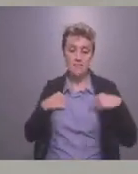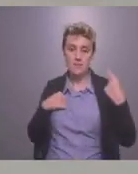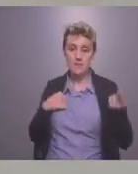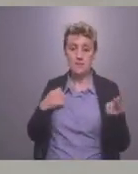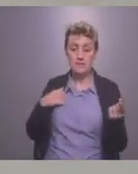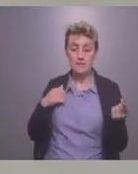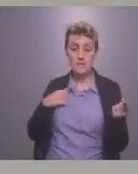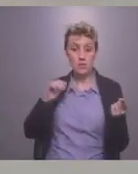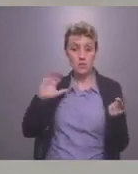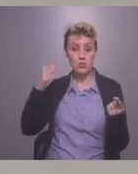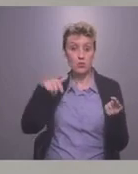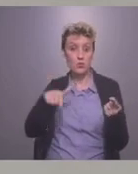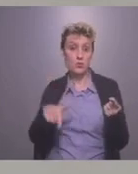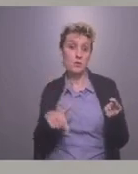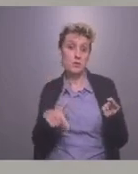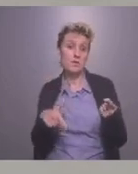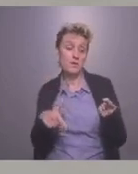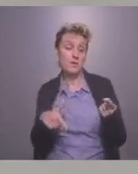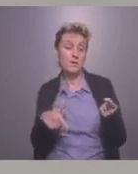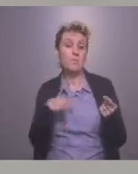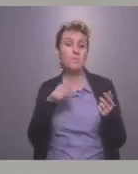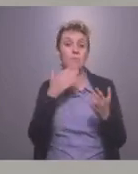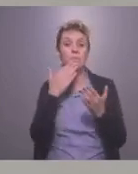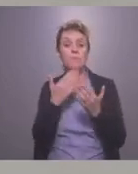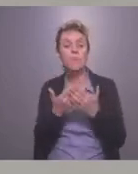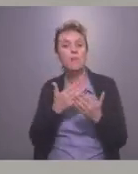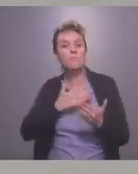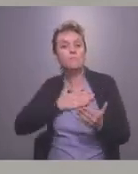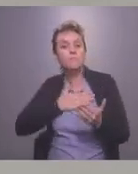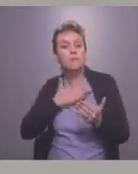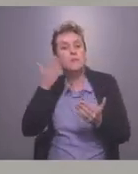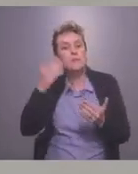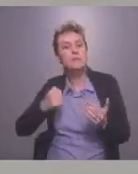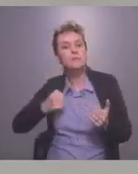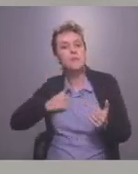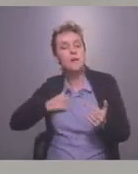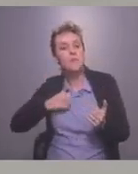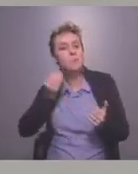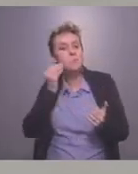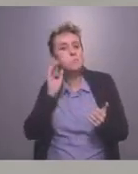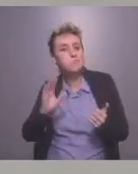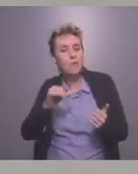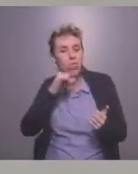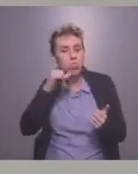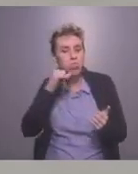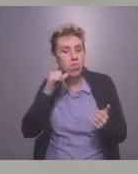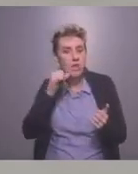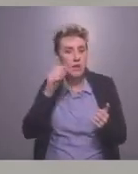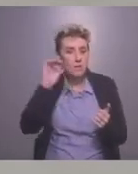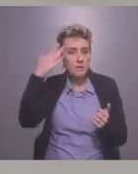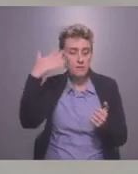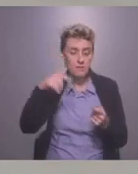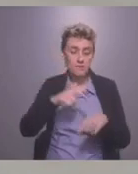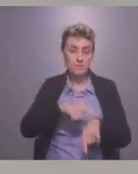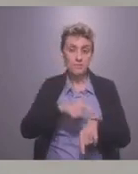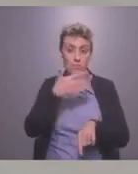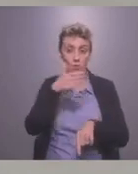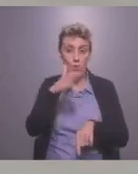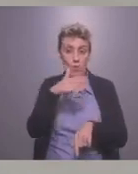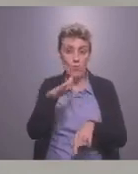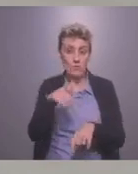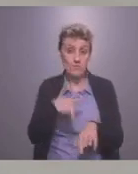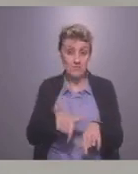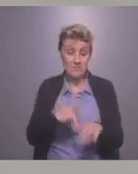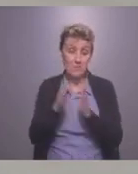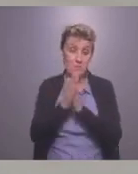primeiro sábado, faremos por isso a devoção própria dos primeiros sábados. Às 11 horas, a missa aqui na